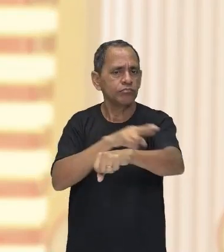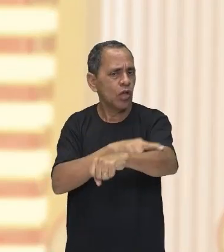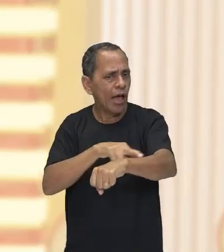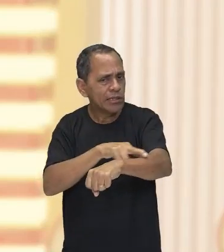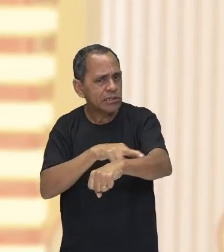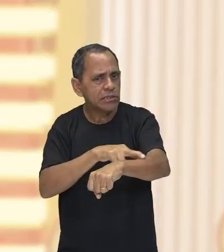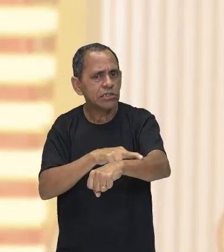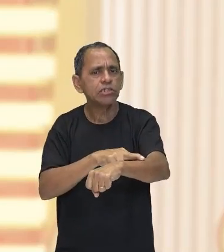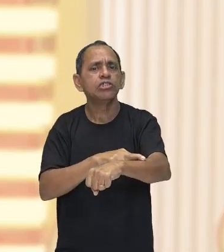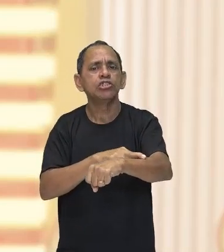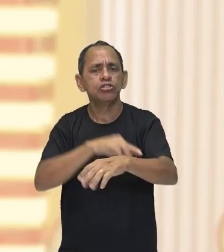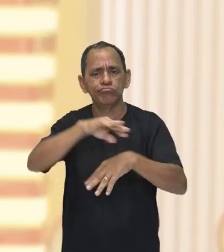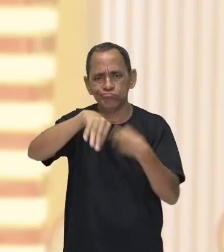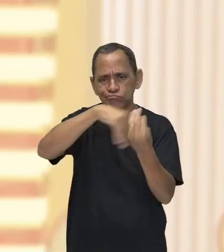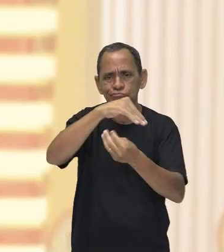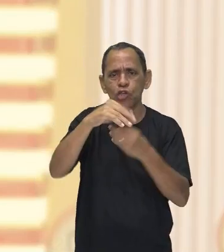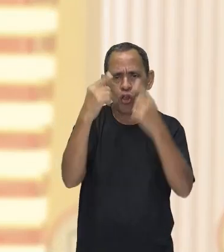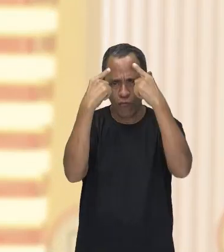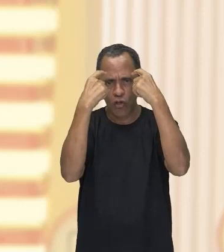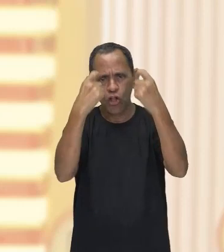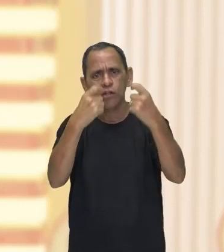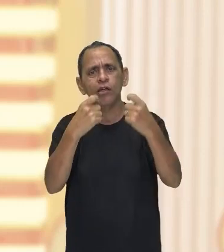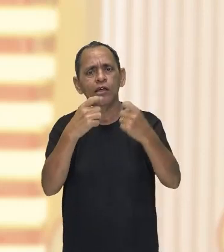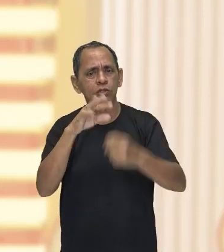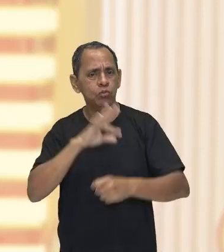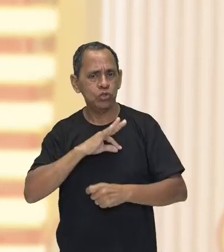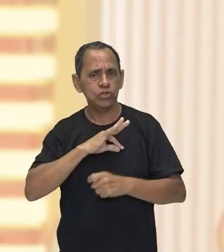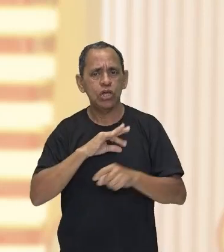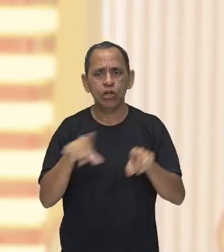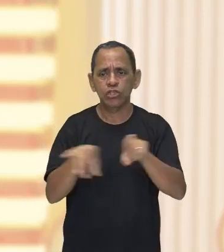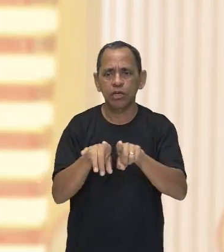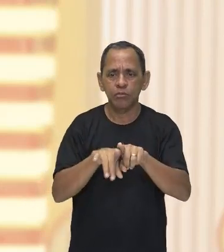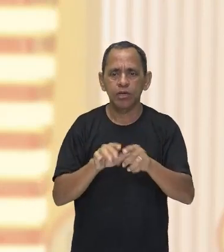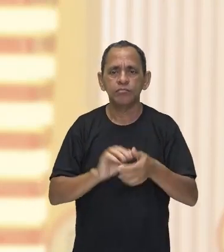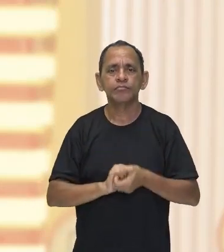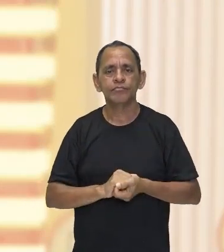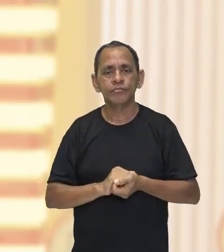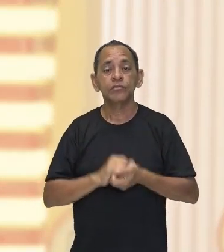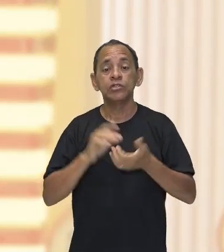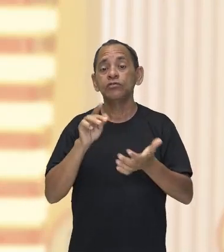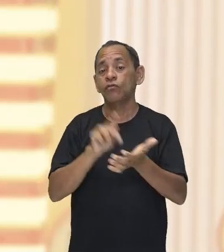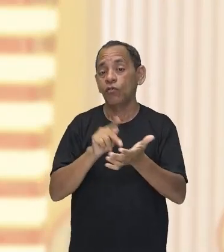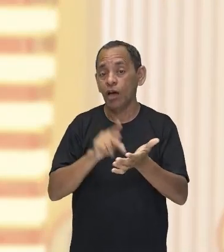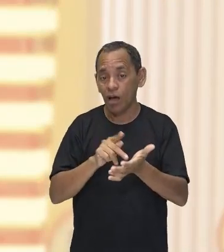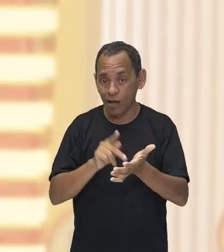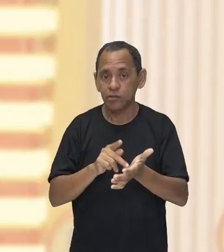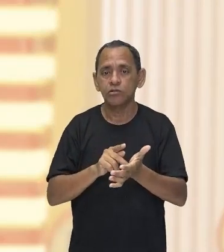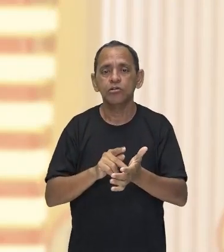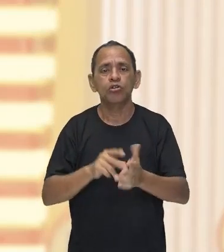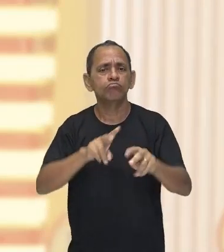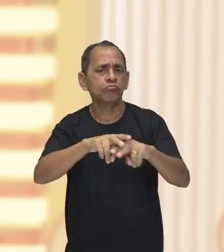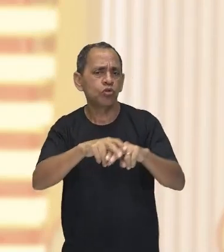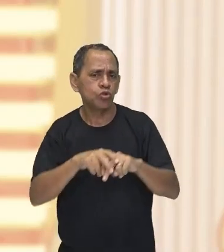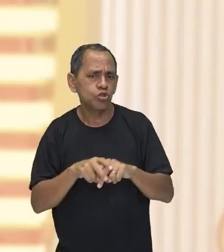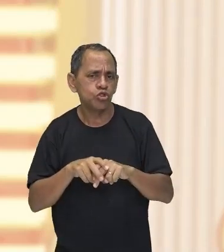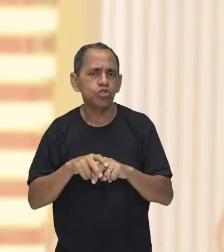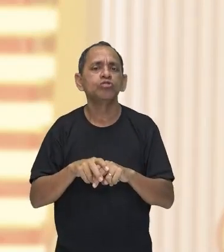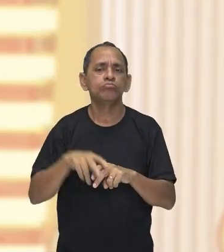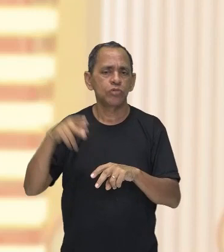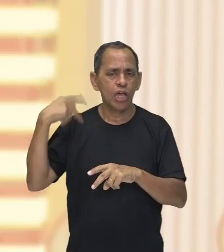também com a violência policial, exatamente por isso que as novas políticas públicas, elas tentam